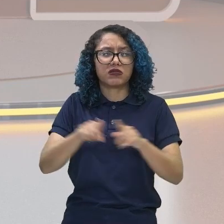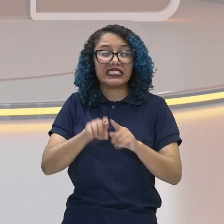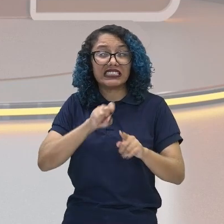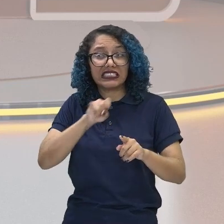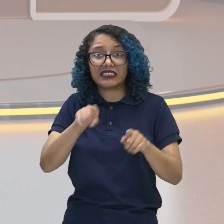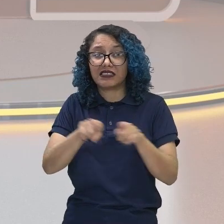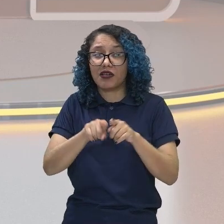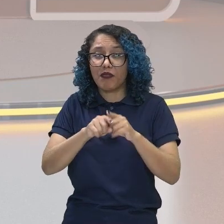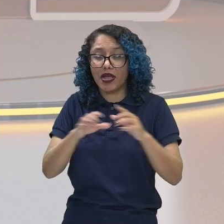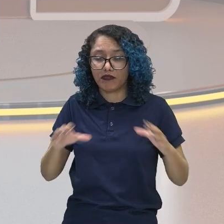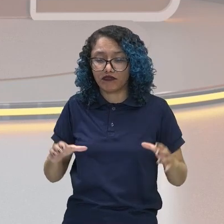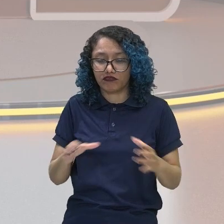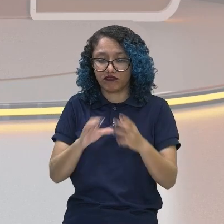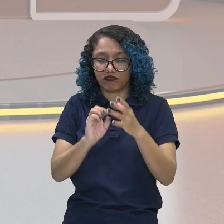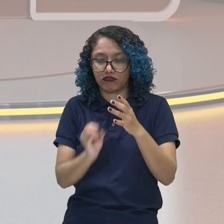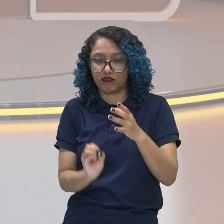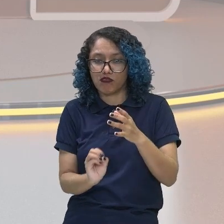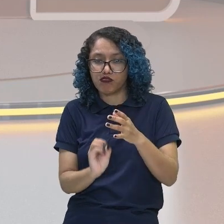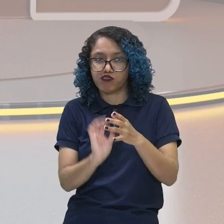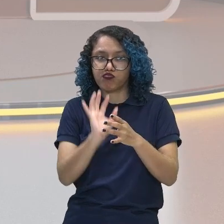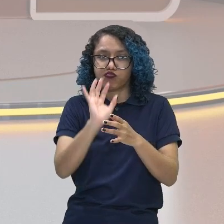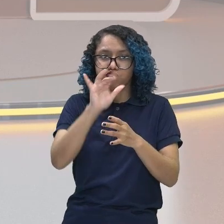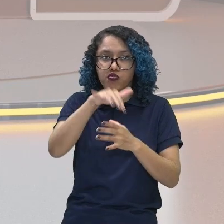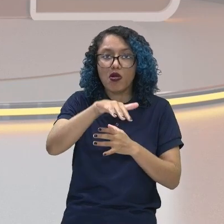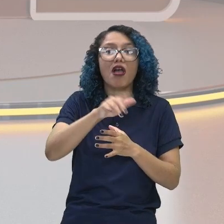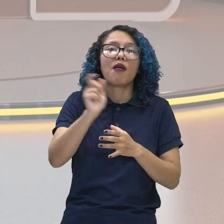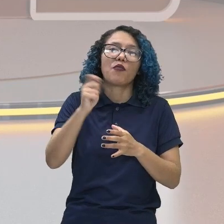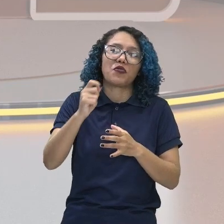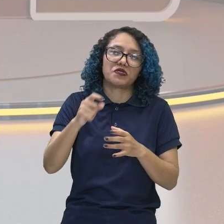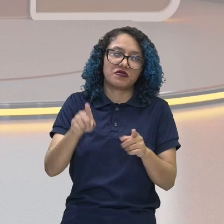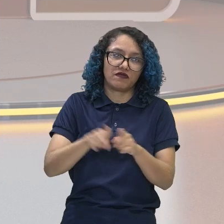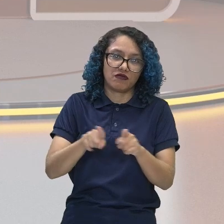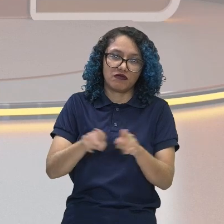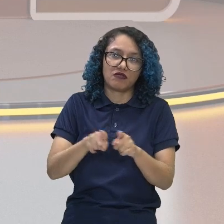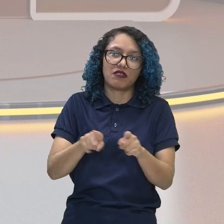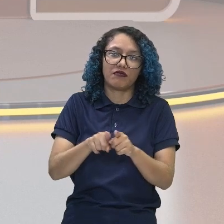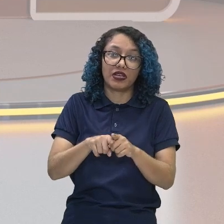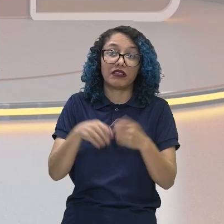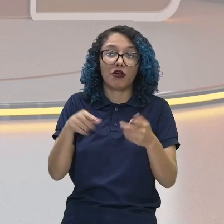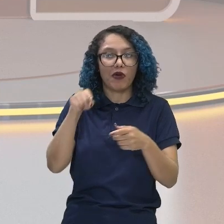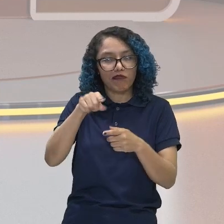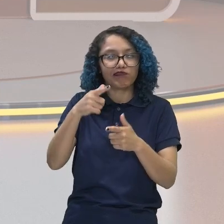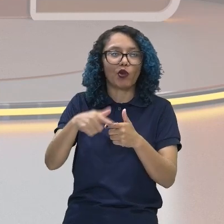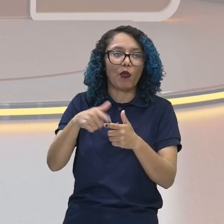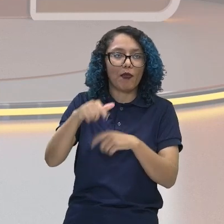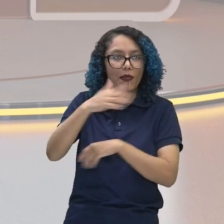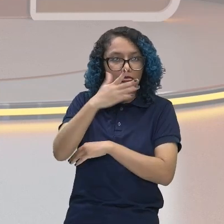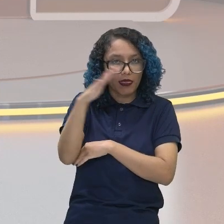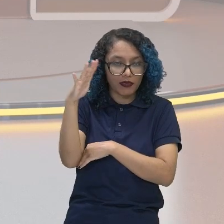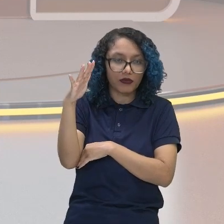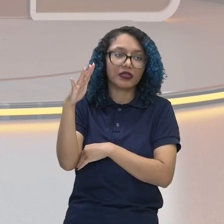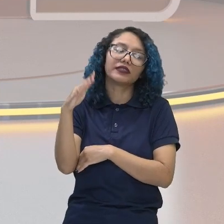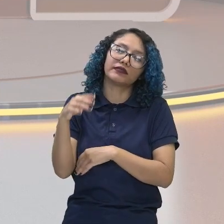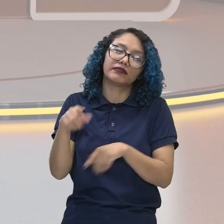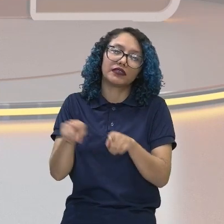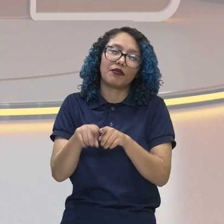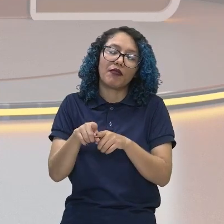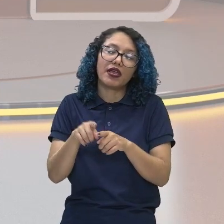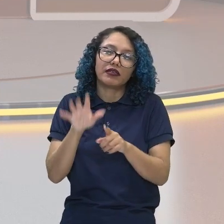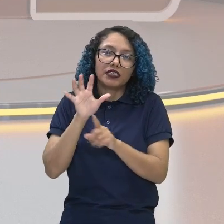vulcões podem entrar em erupção. Então, essa relação dos desastres naturais também vai fazer com